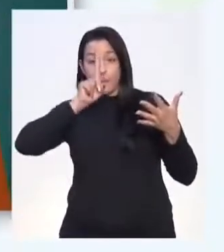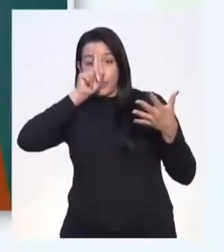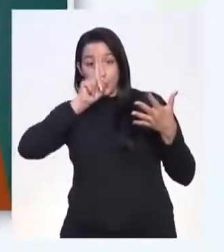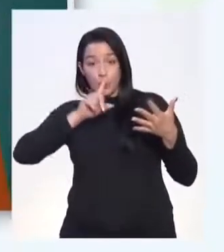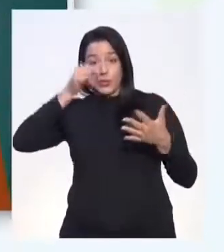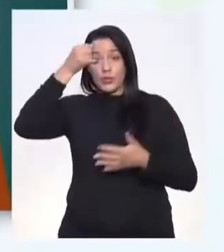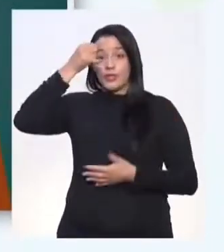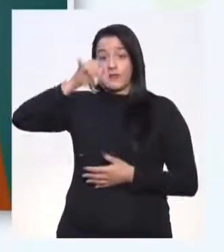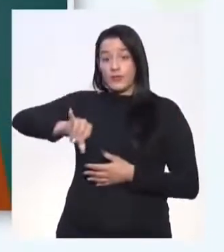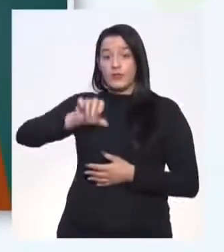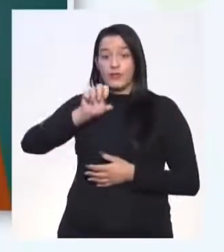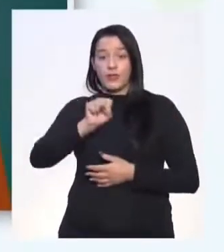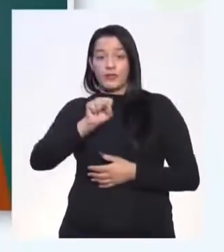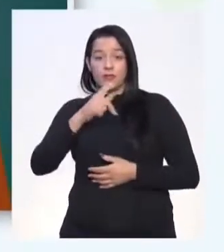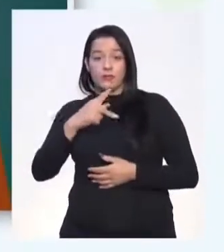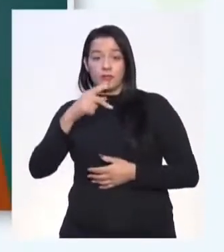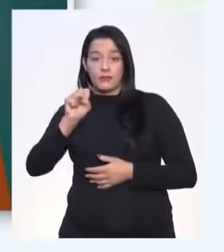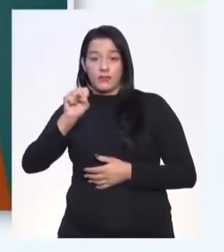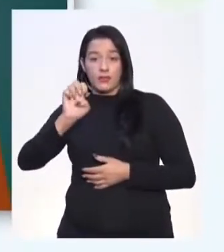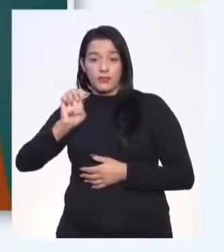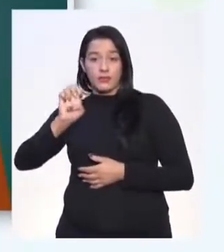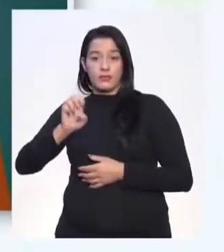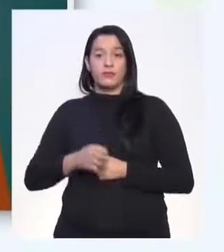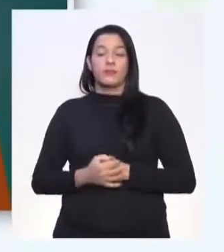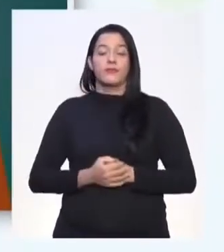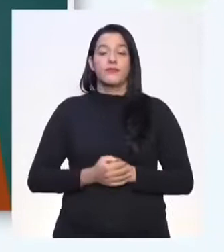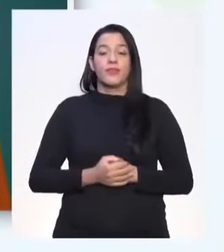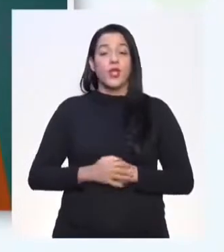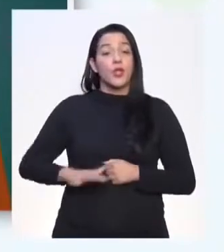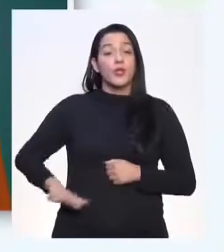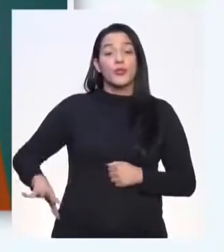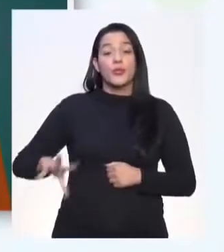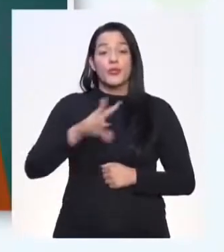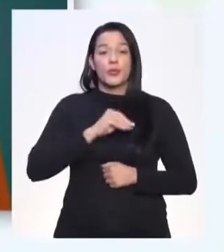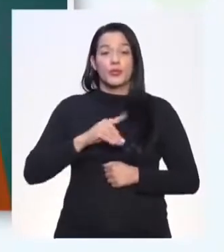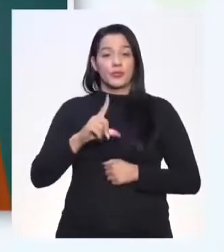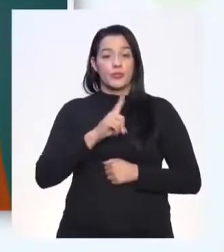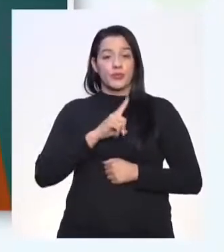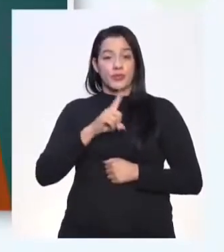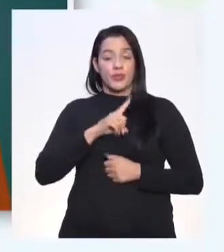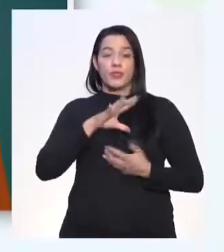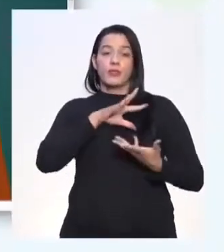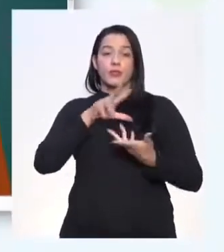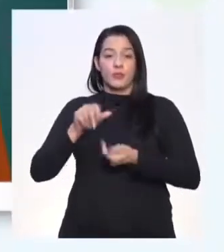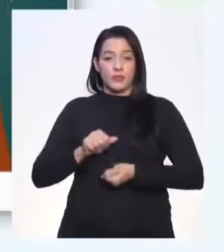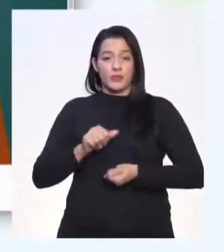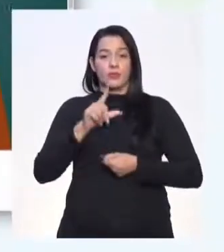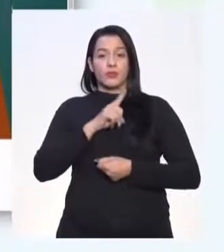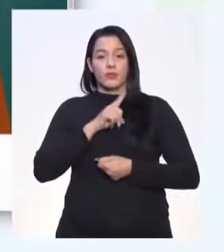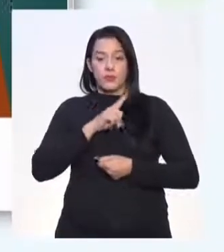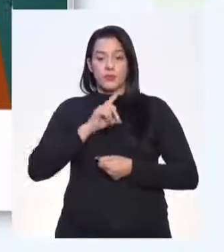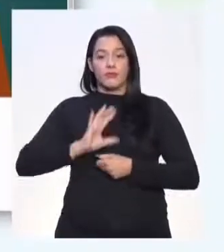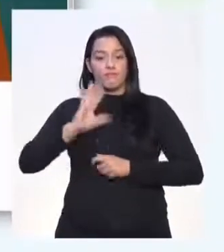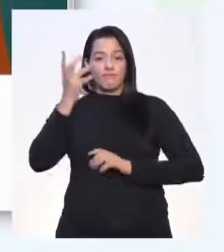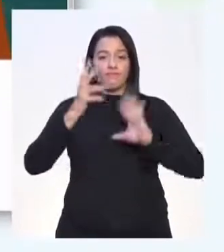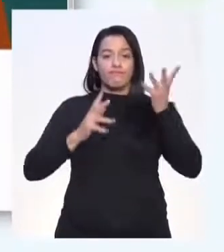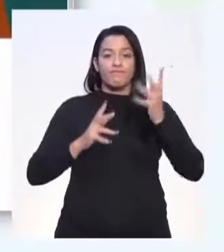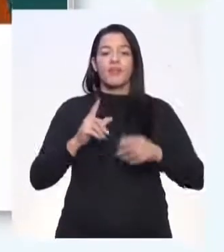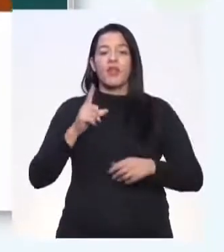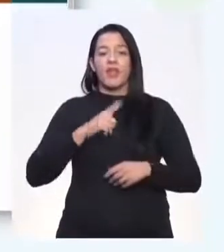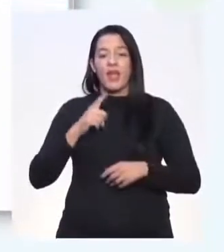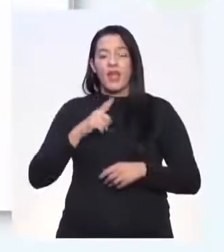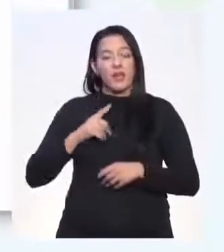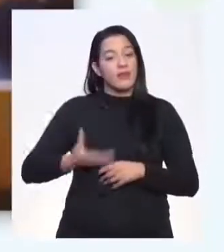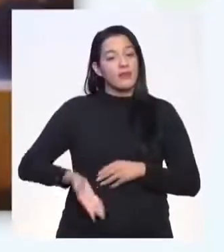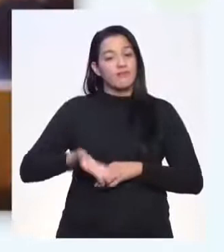evitando a sepse. A sepse é um problema que afeta todos os hospitais do mundo de alguma forma, porque a sepse ela é um